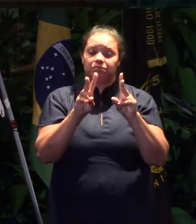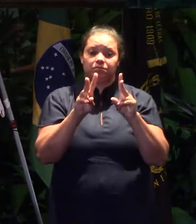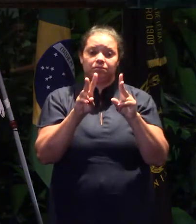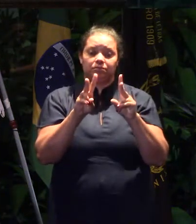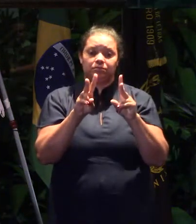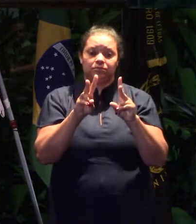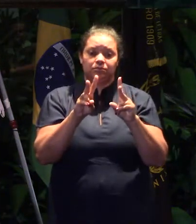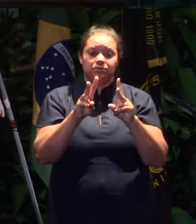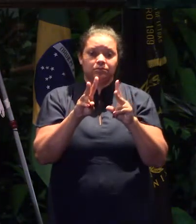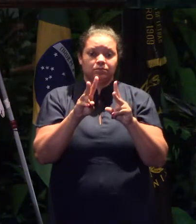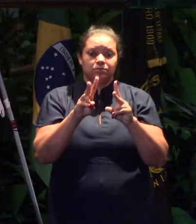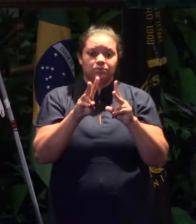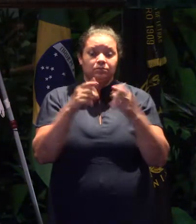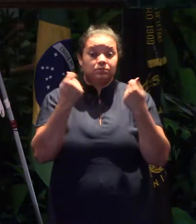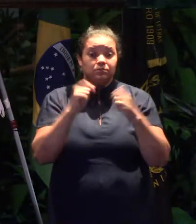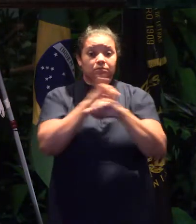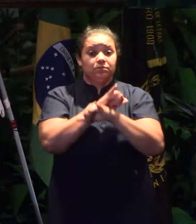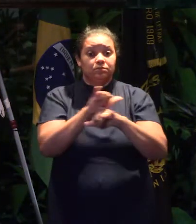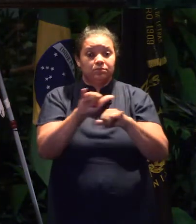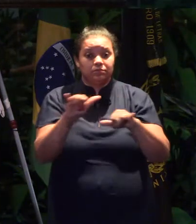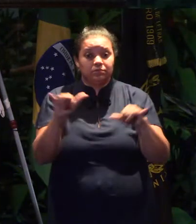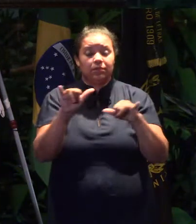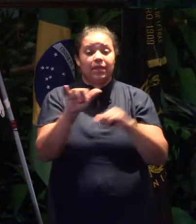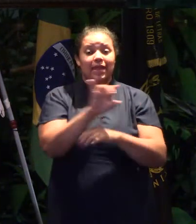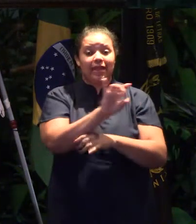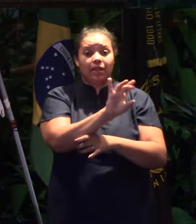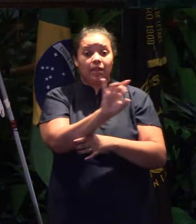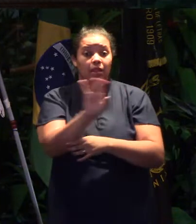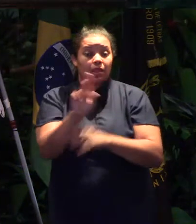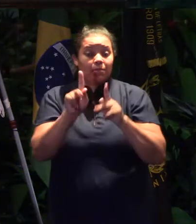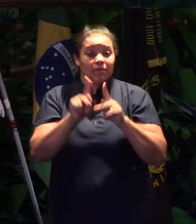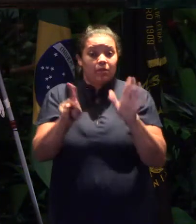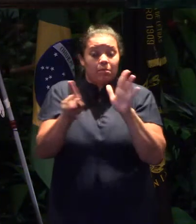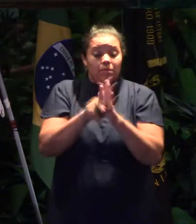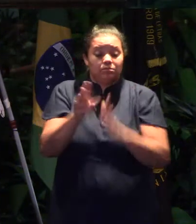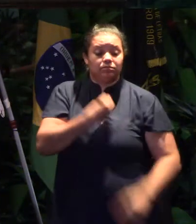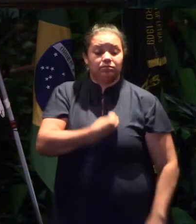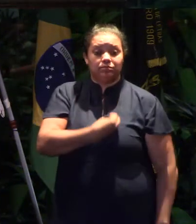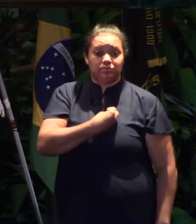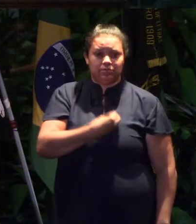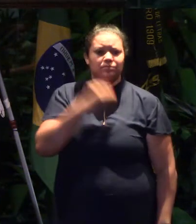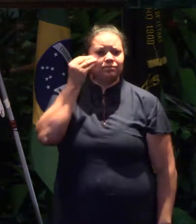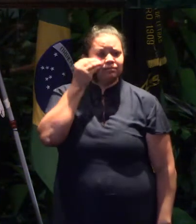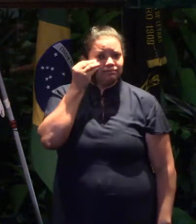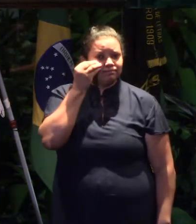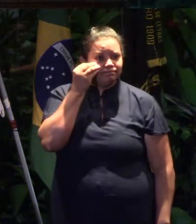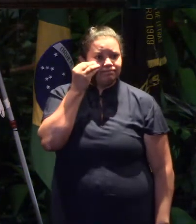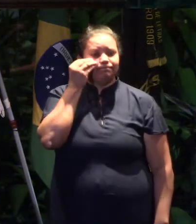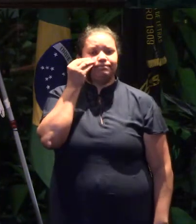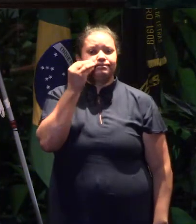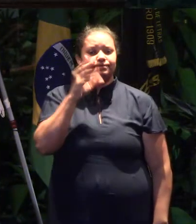Obviamente, é preciso dizer que cada pessoa tem as suas próprias experiências e as suas histórias de vida, as quais são